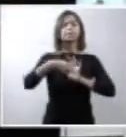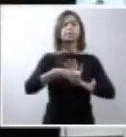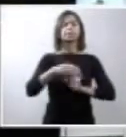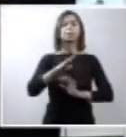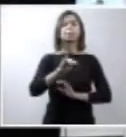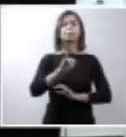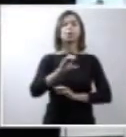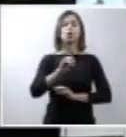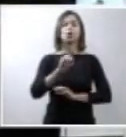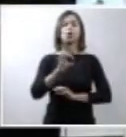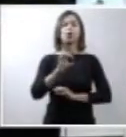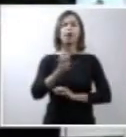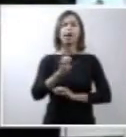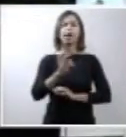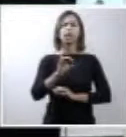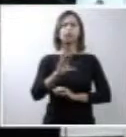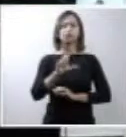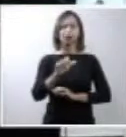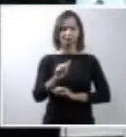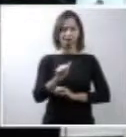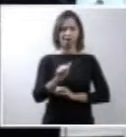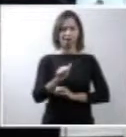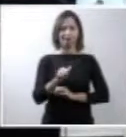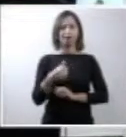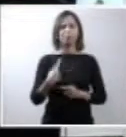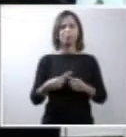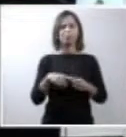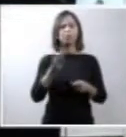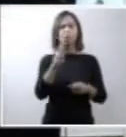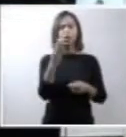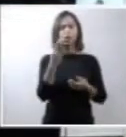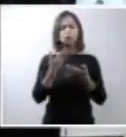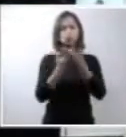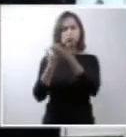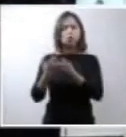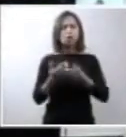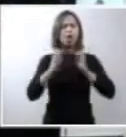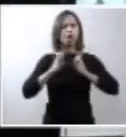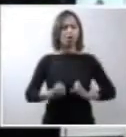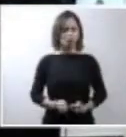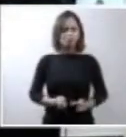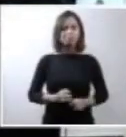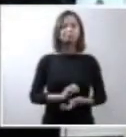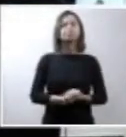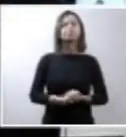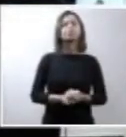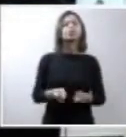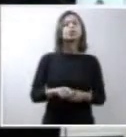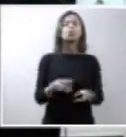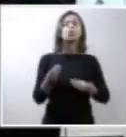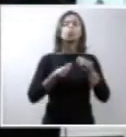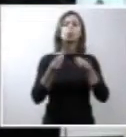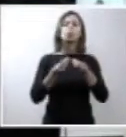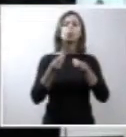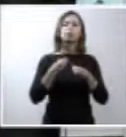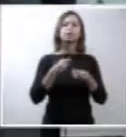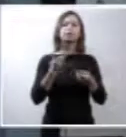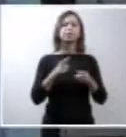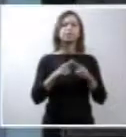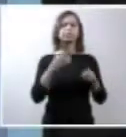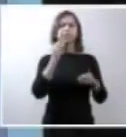de Bioética, que eu faço parte do Conselho Regional de Medicina de São Paulo. As imperfeições seriam intoleráveis